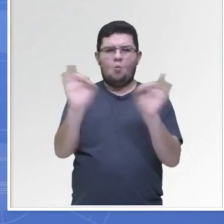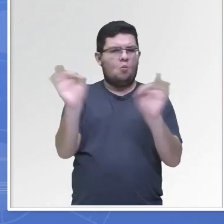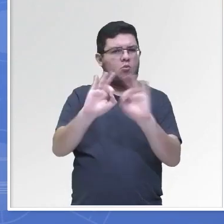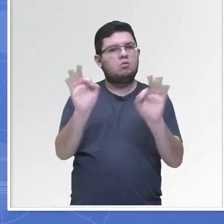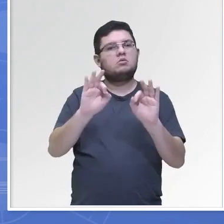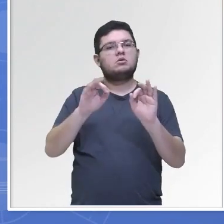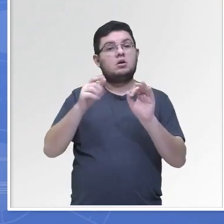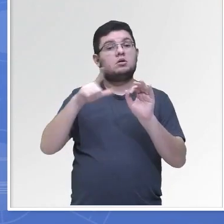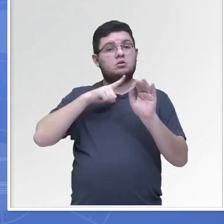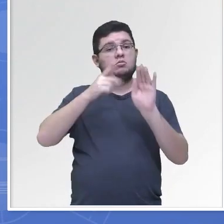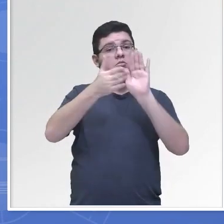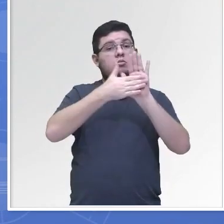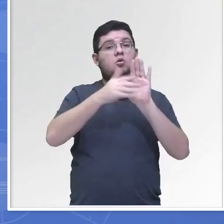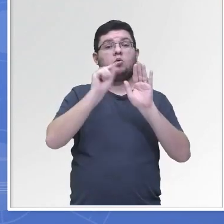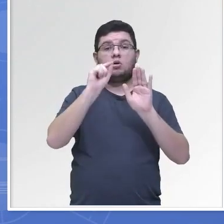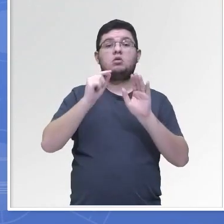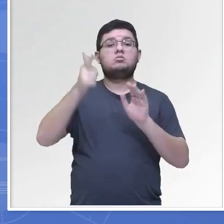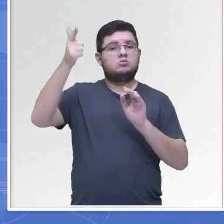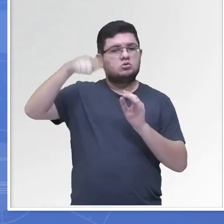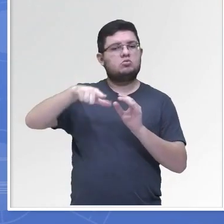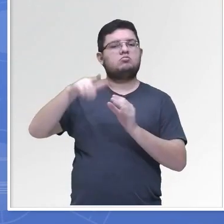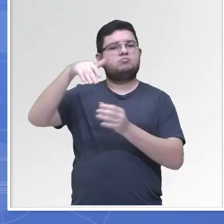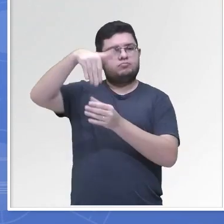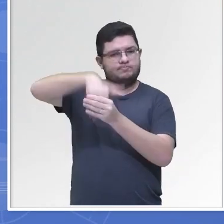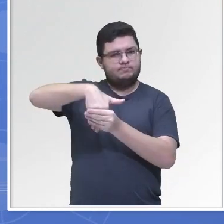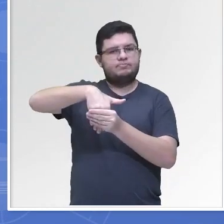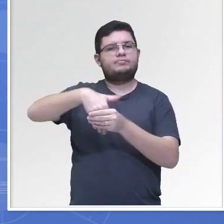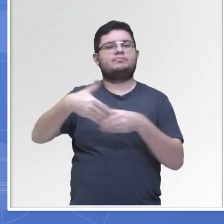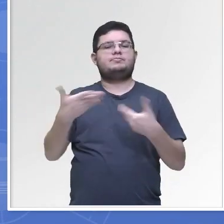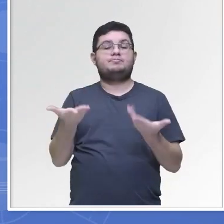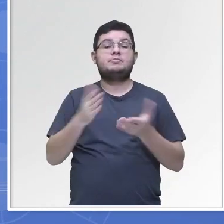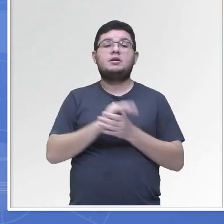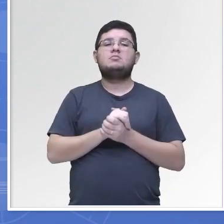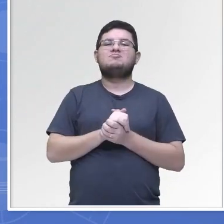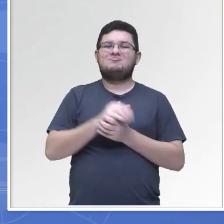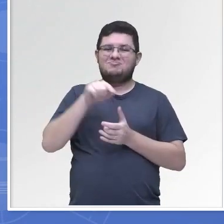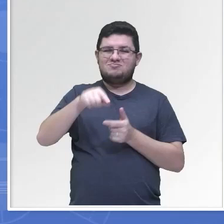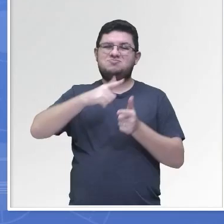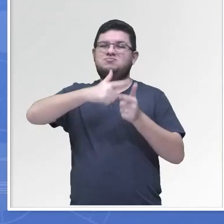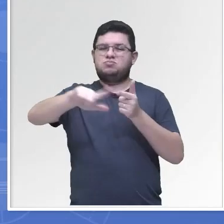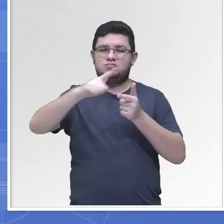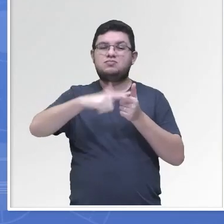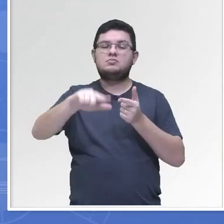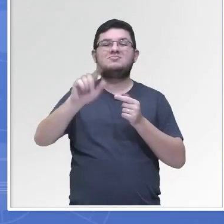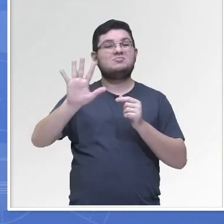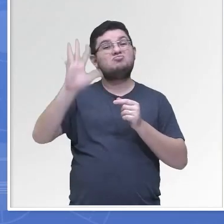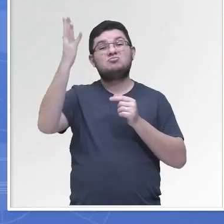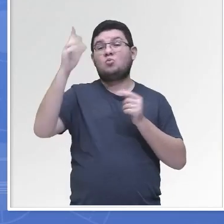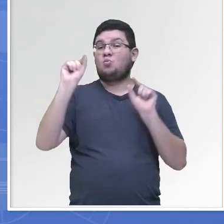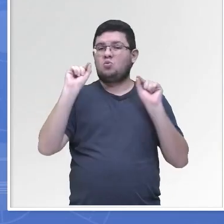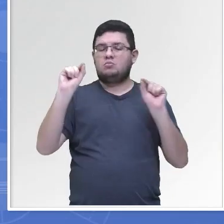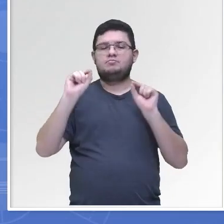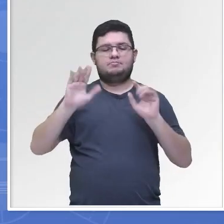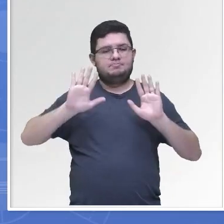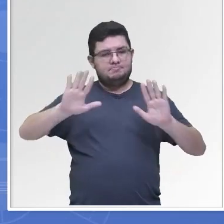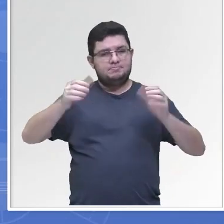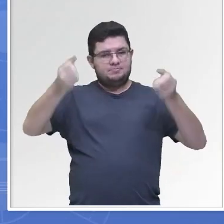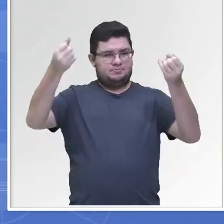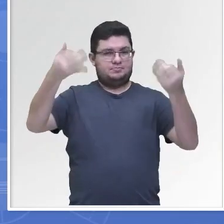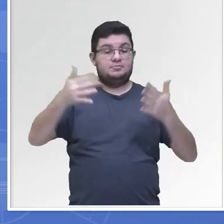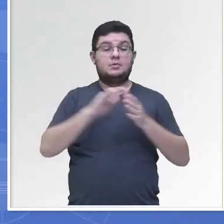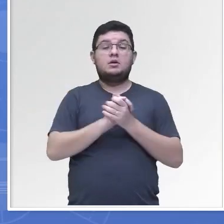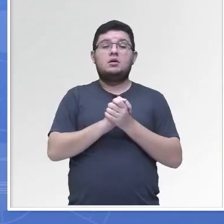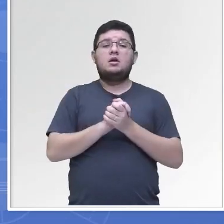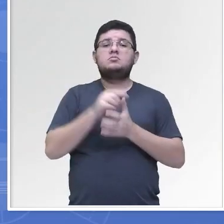né? E aí? O que vai acontecer nesse processo? Mas eu gostaria que vocês entendessem, gente, que a gente pode ver que essa nossa